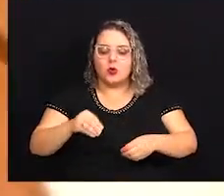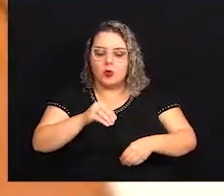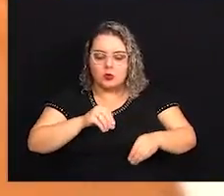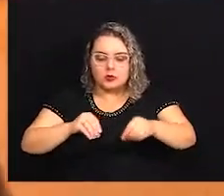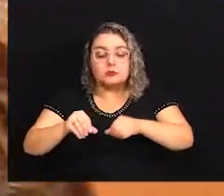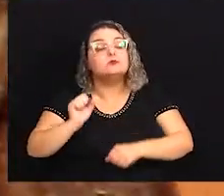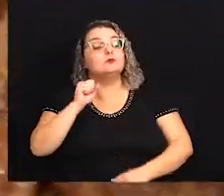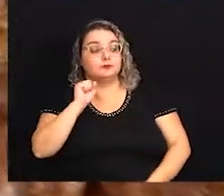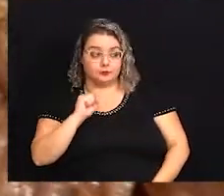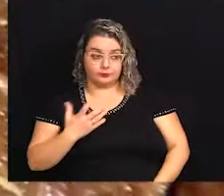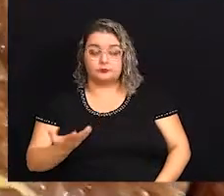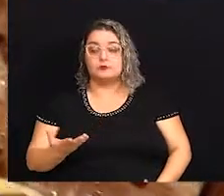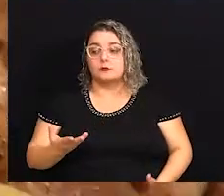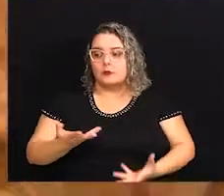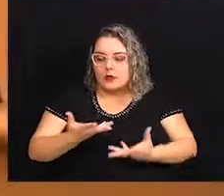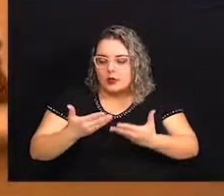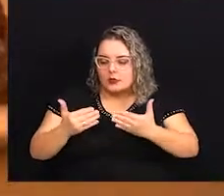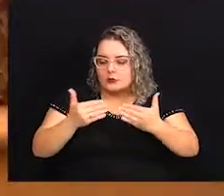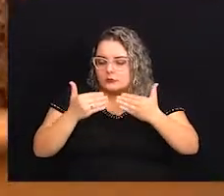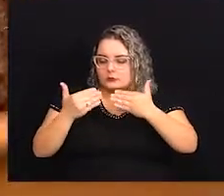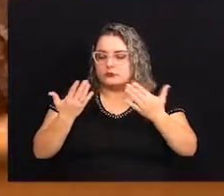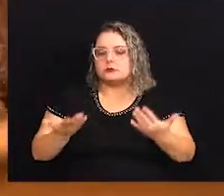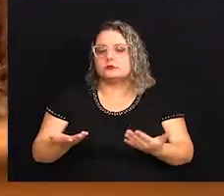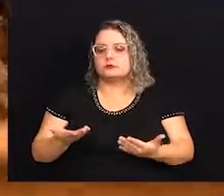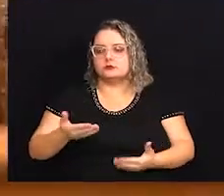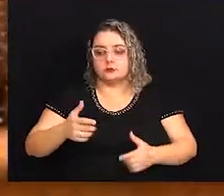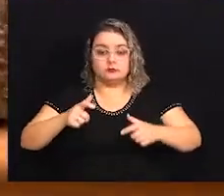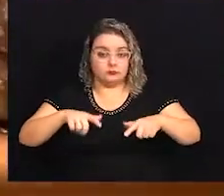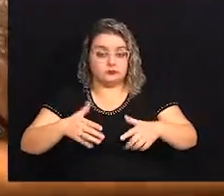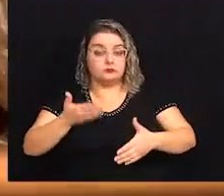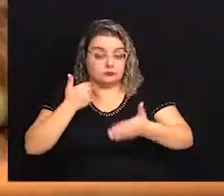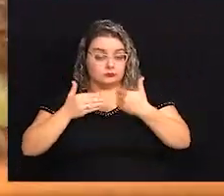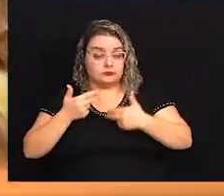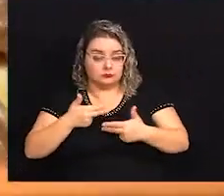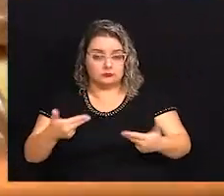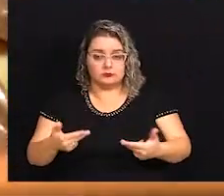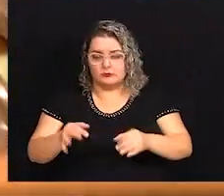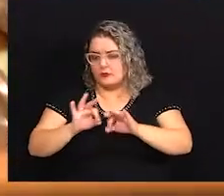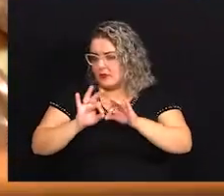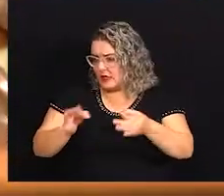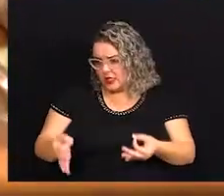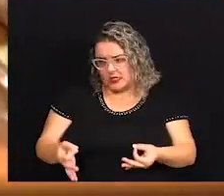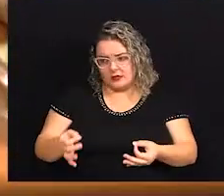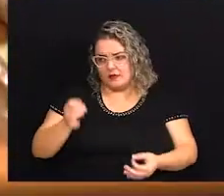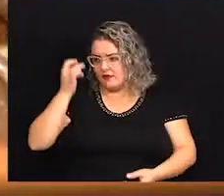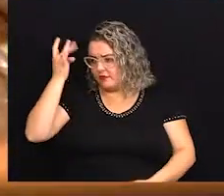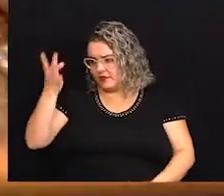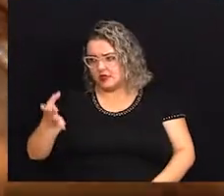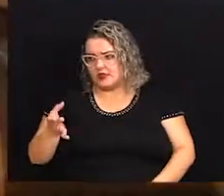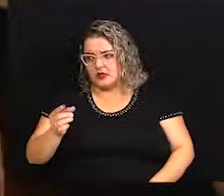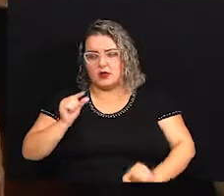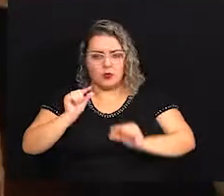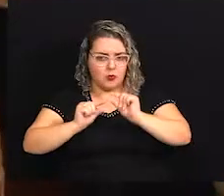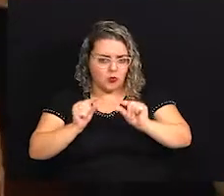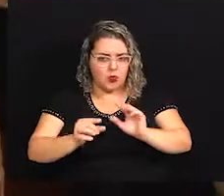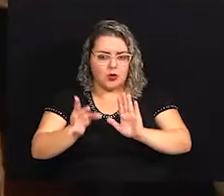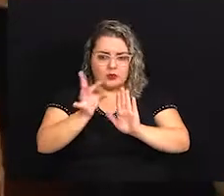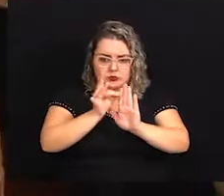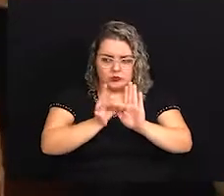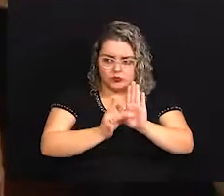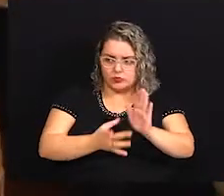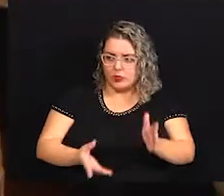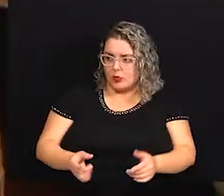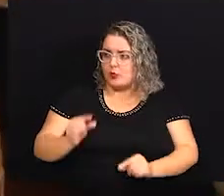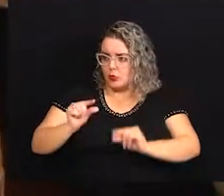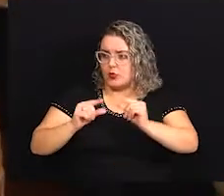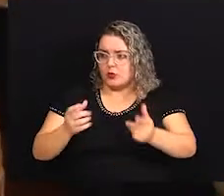né? Uhum. E harmoniza mais o prato. Ó, é uma receita simples, fácil de fazer, vão poucos